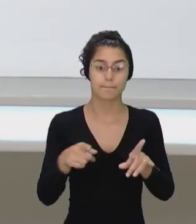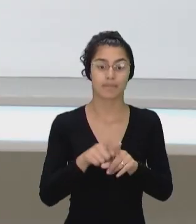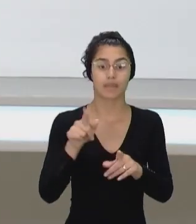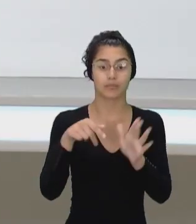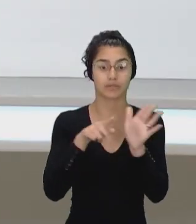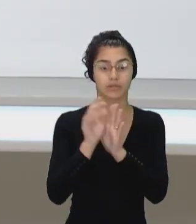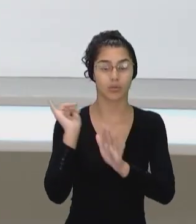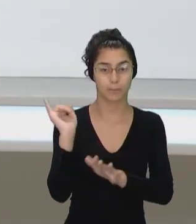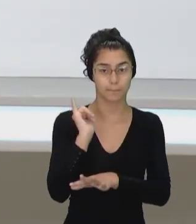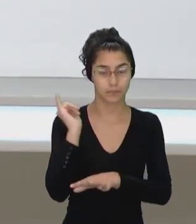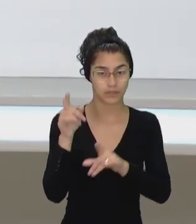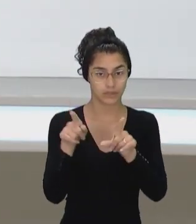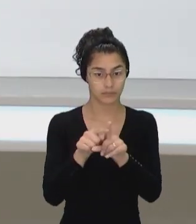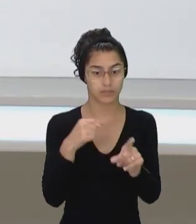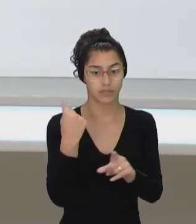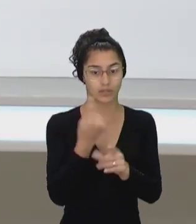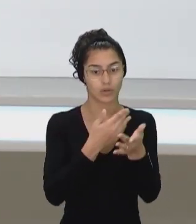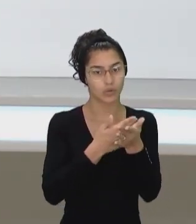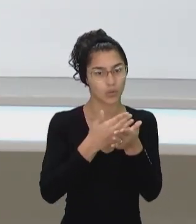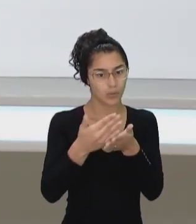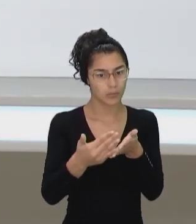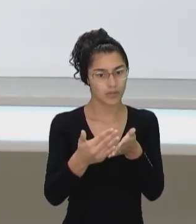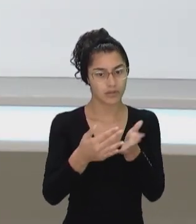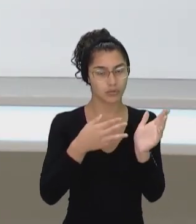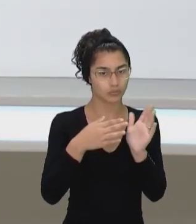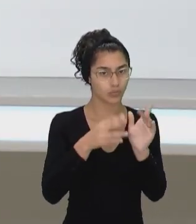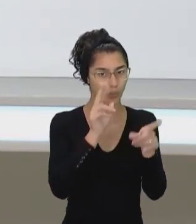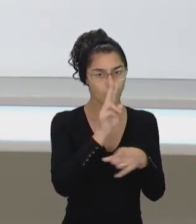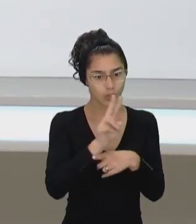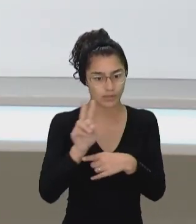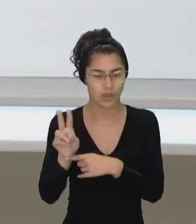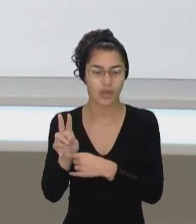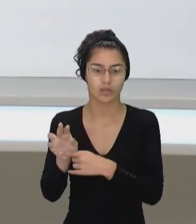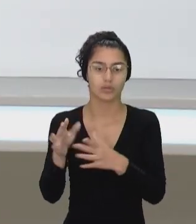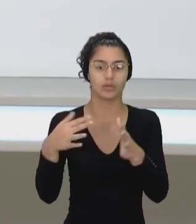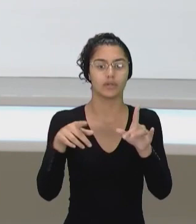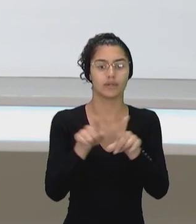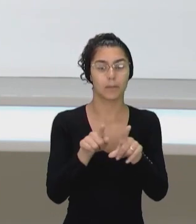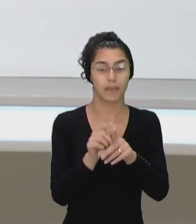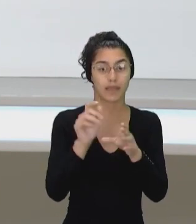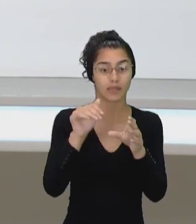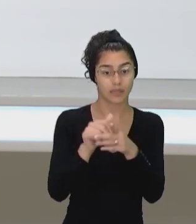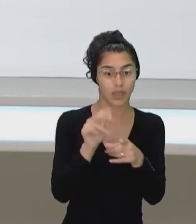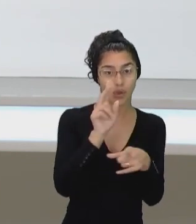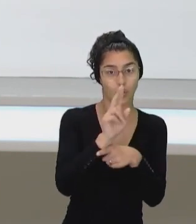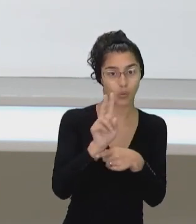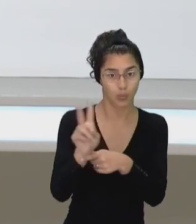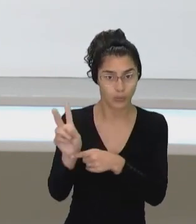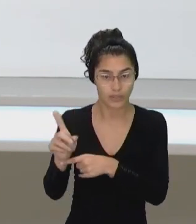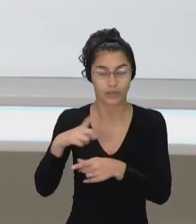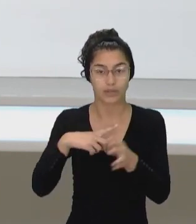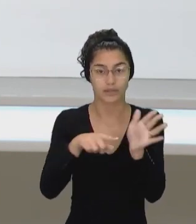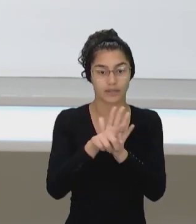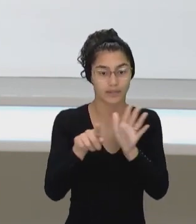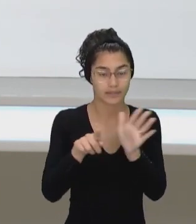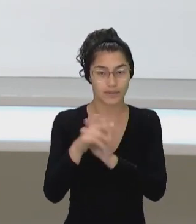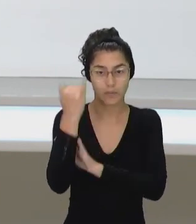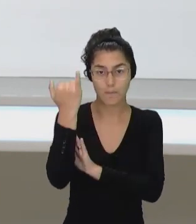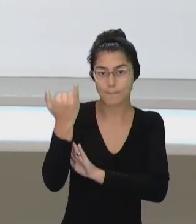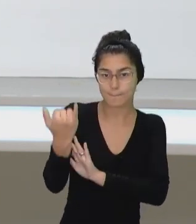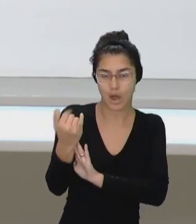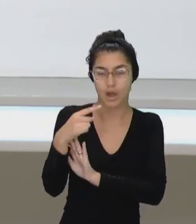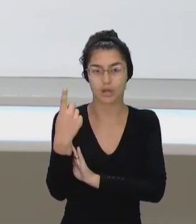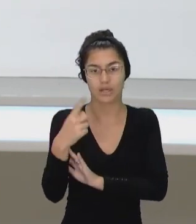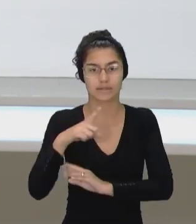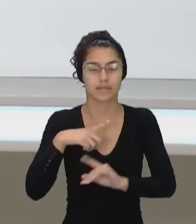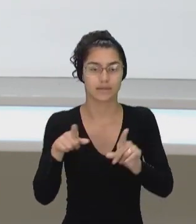questão importante que a gente entra aí no tratamento, né? Então, dentro do tratamento da questão da desnutrição, a